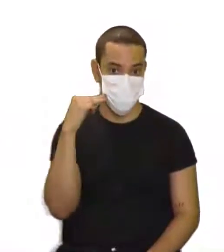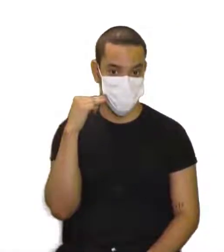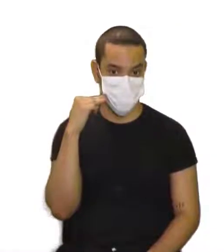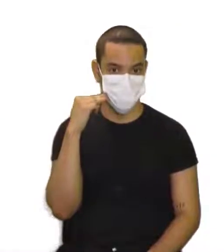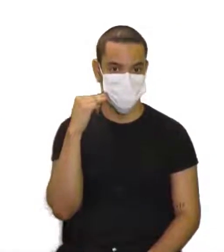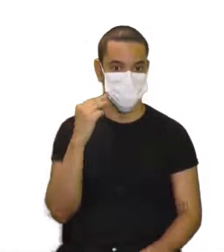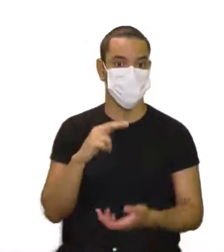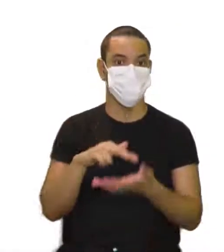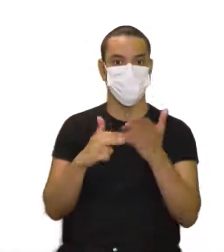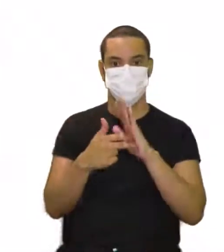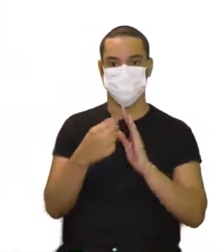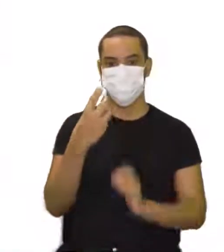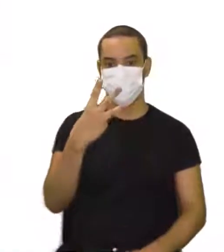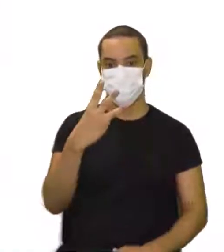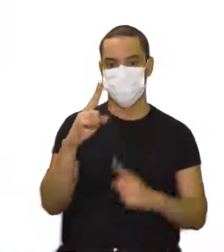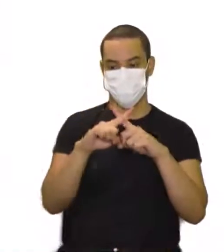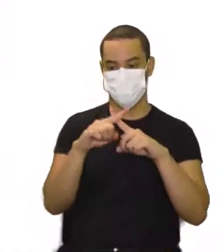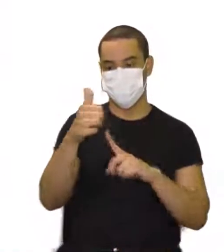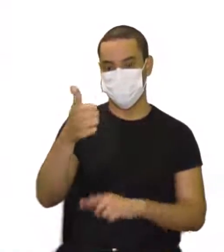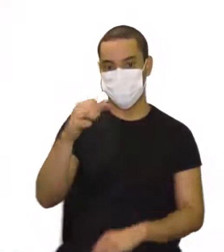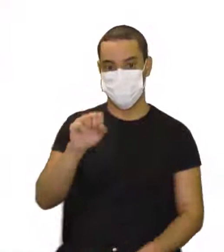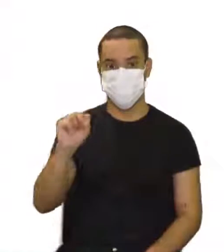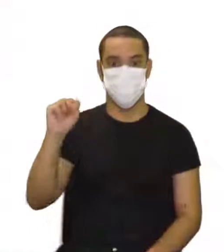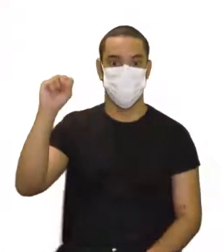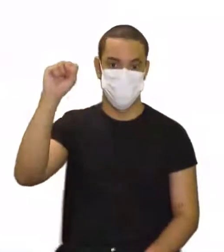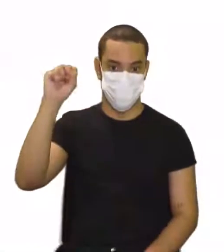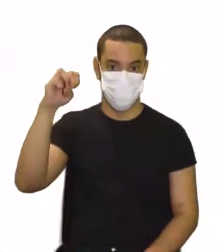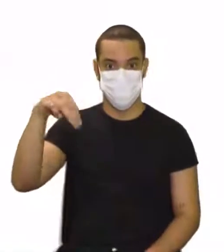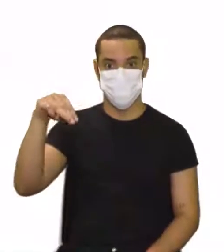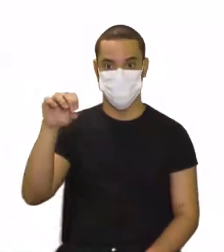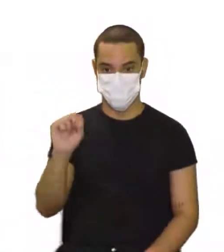Em metros é 300 milhões de metros segundos.